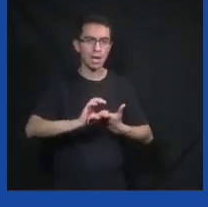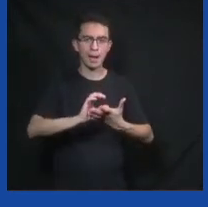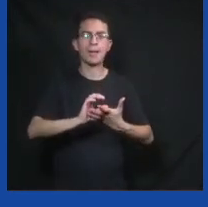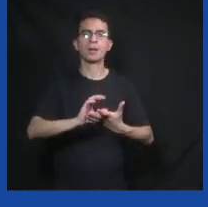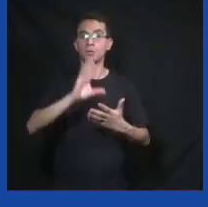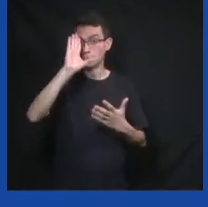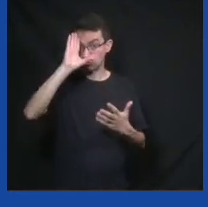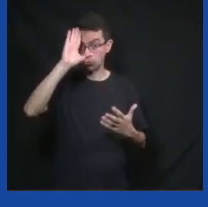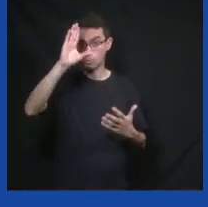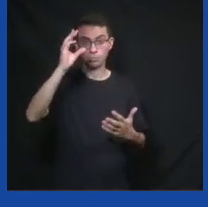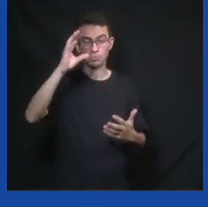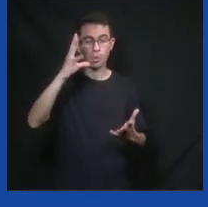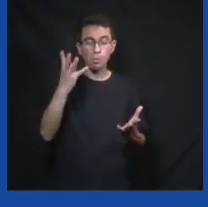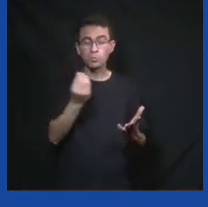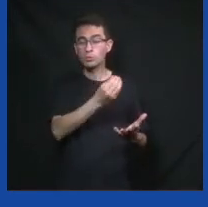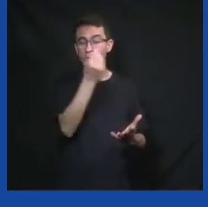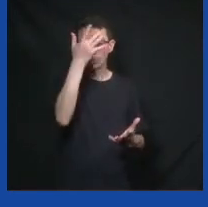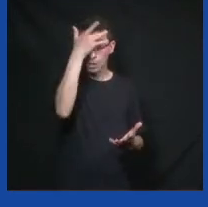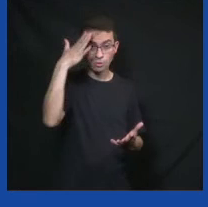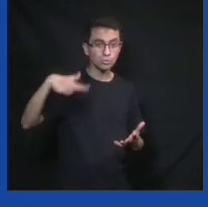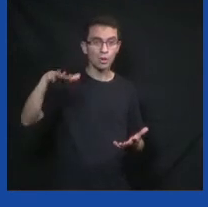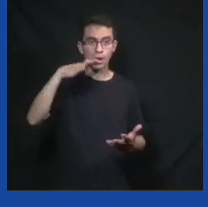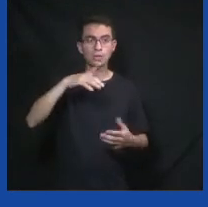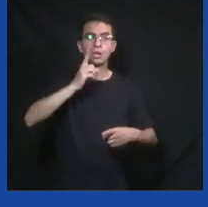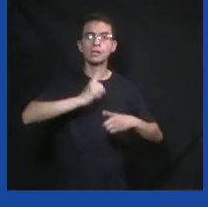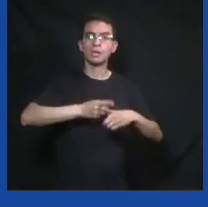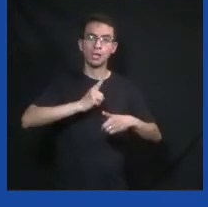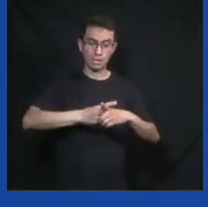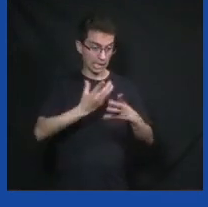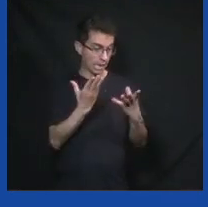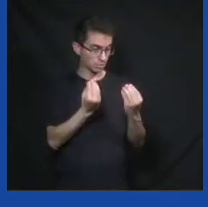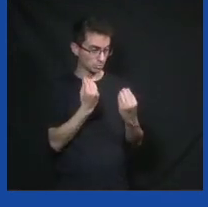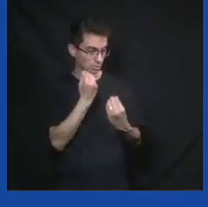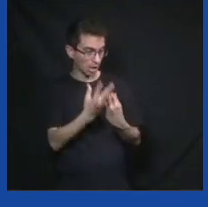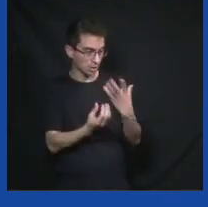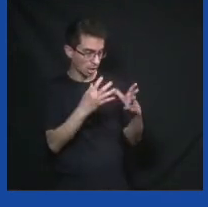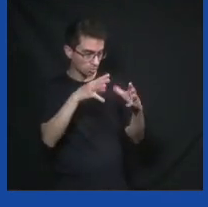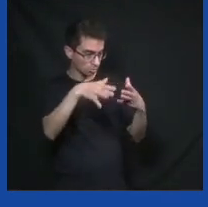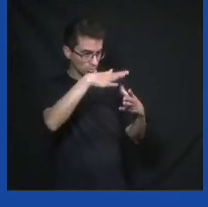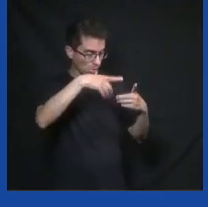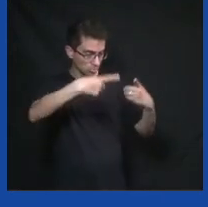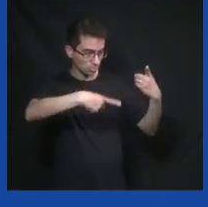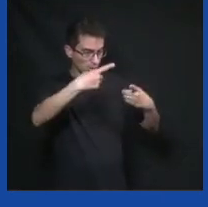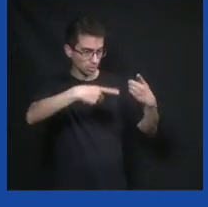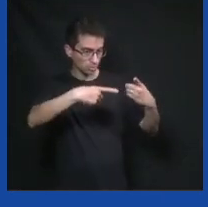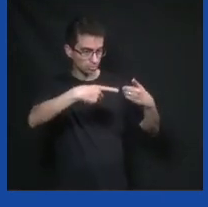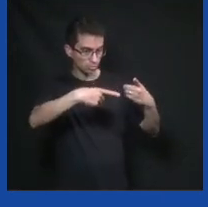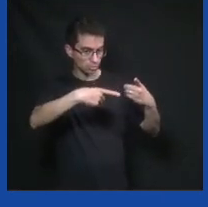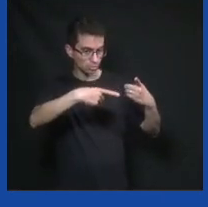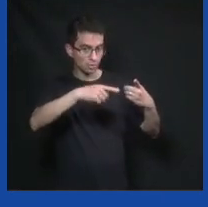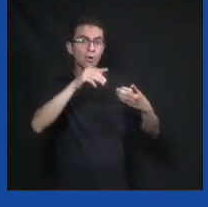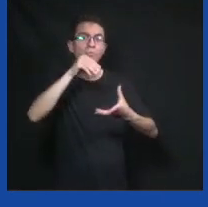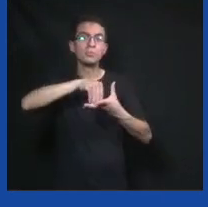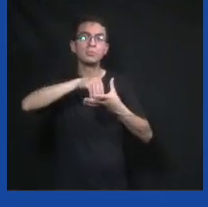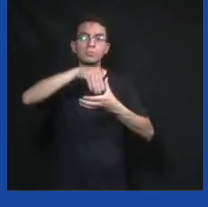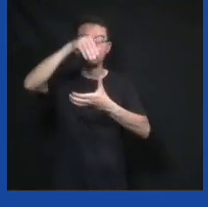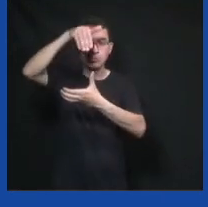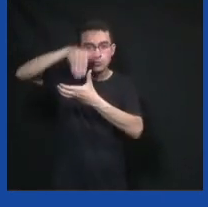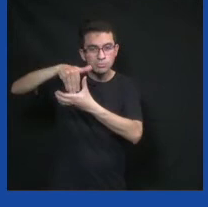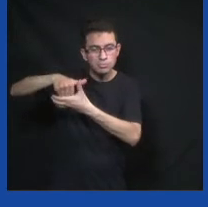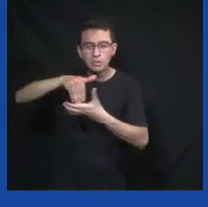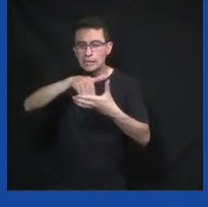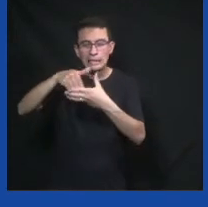É muito para o pouco que nos oferecem em termos de transparência e democracia interna. Mas há